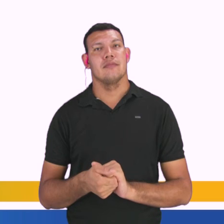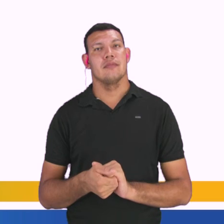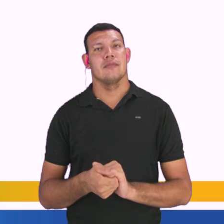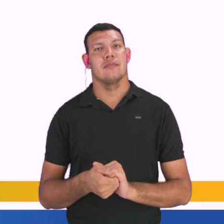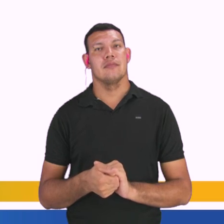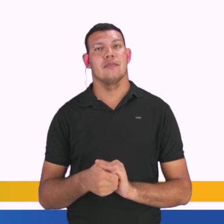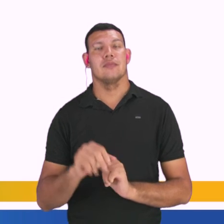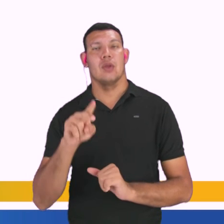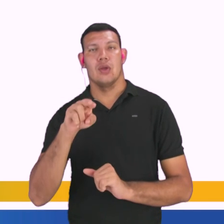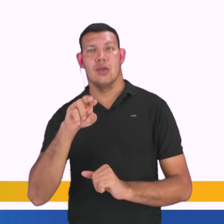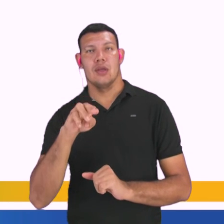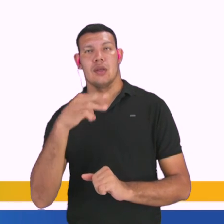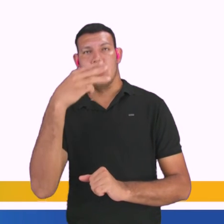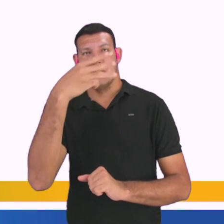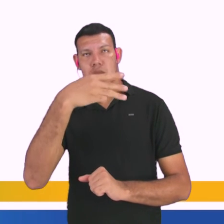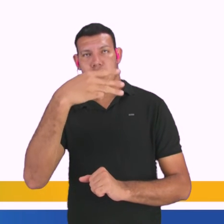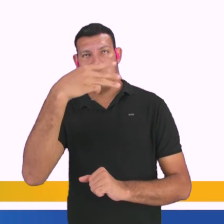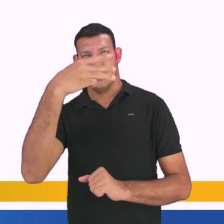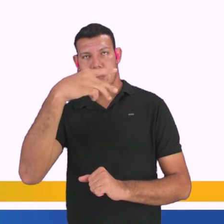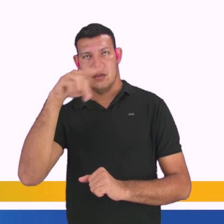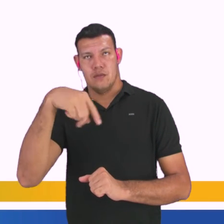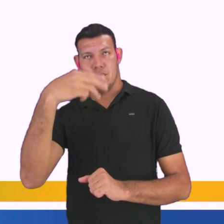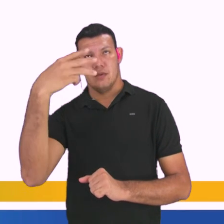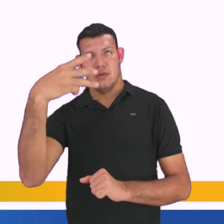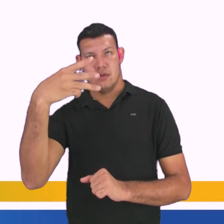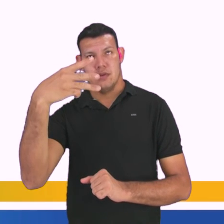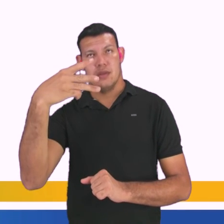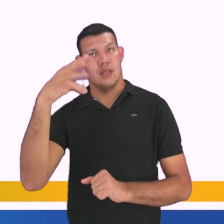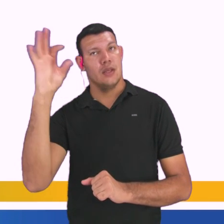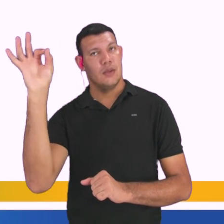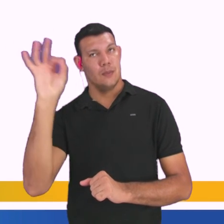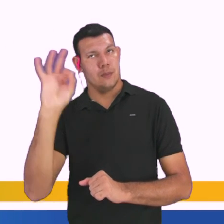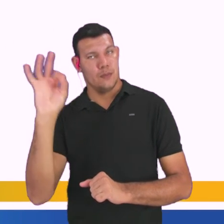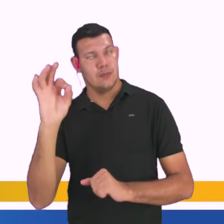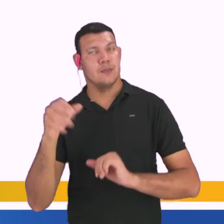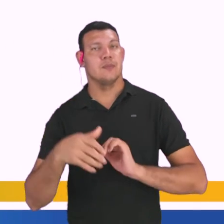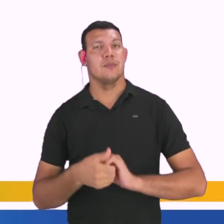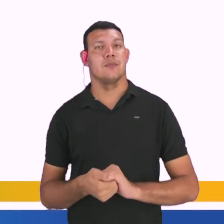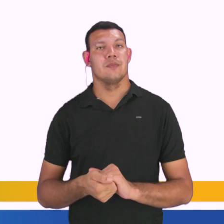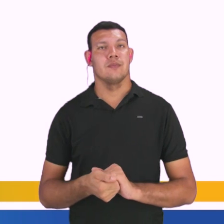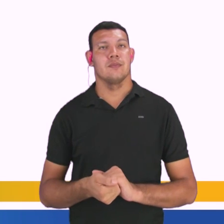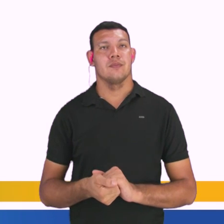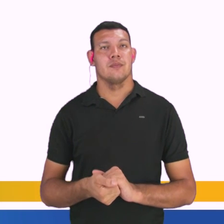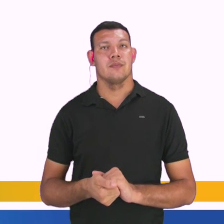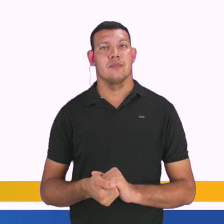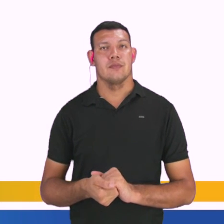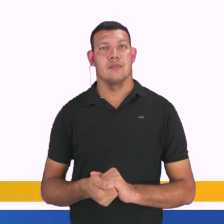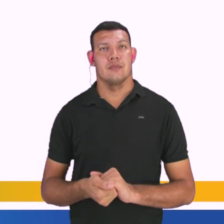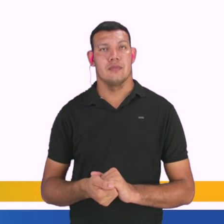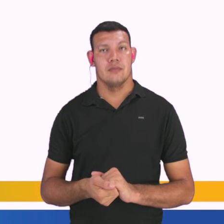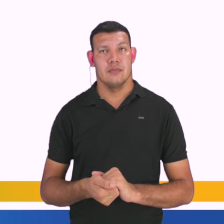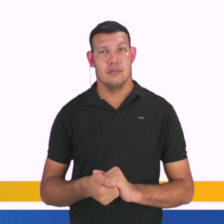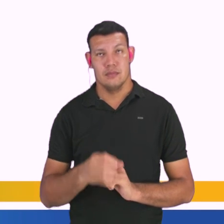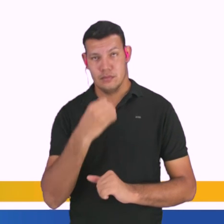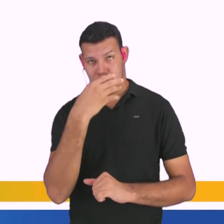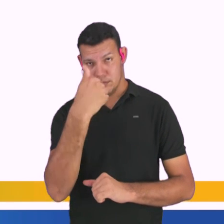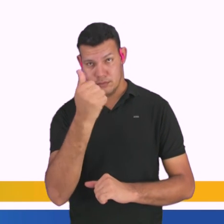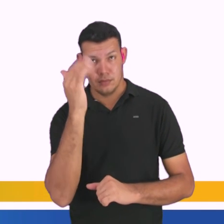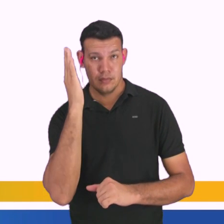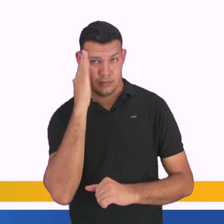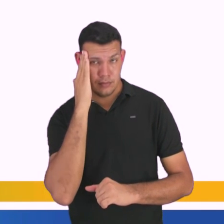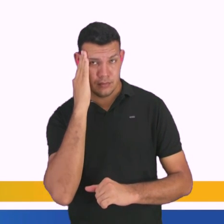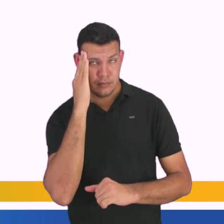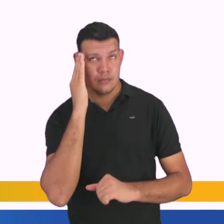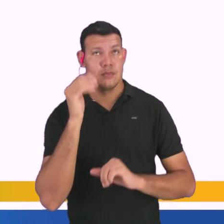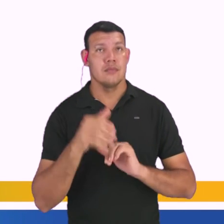nesse caso multiplica-se por 100 né E aí você terá 33,3 por cento tudo